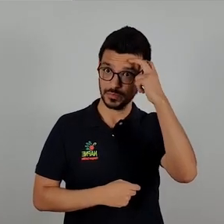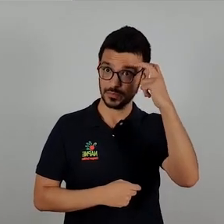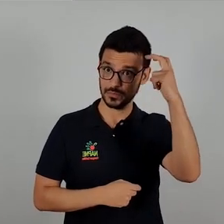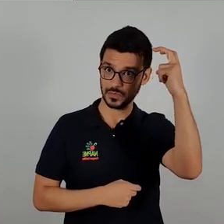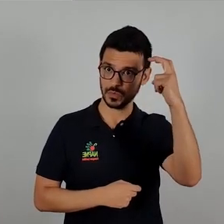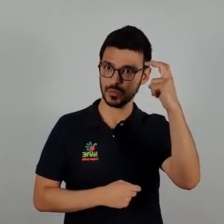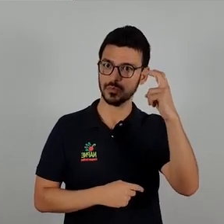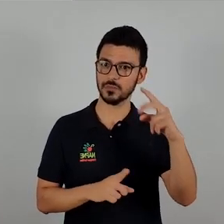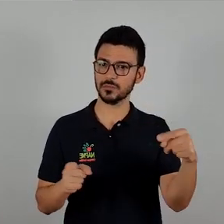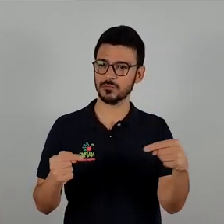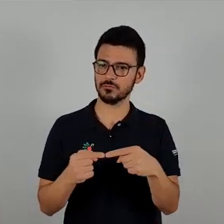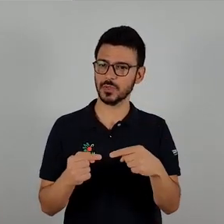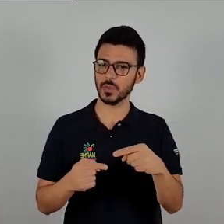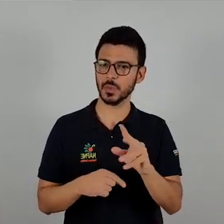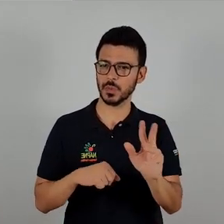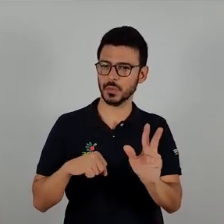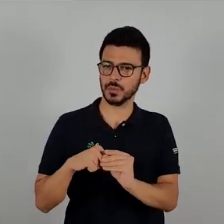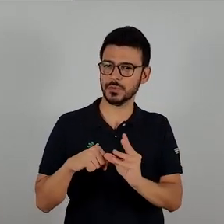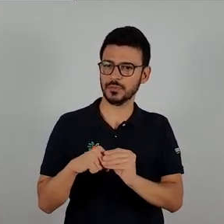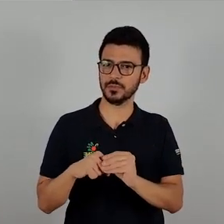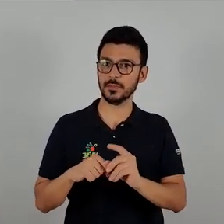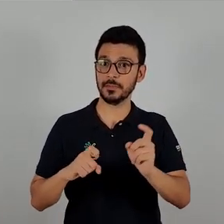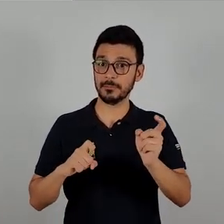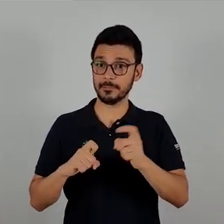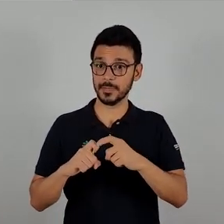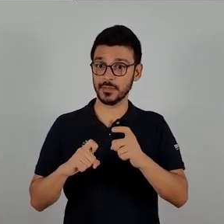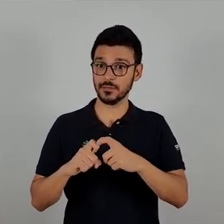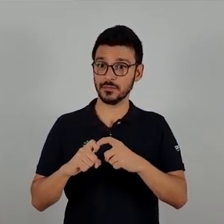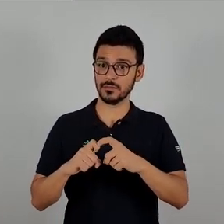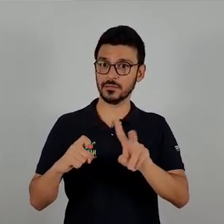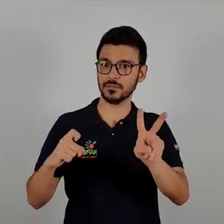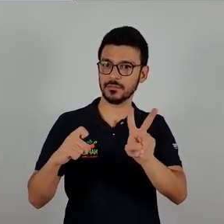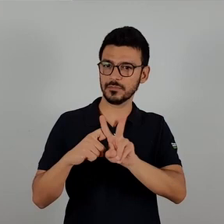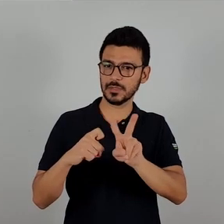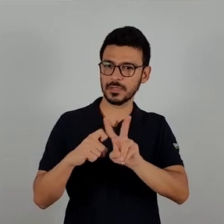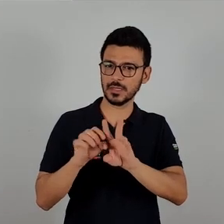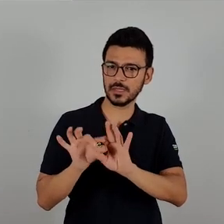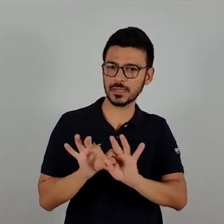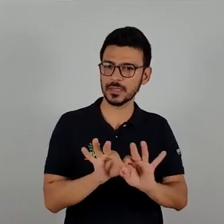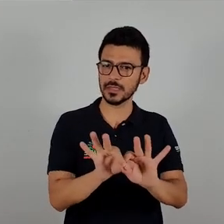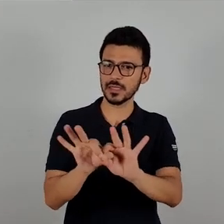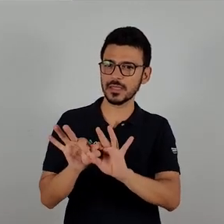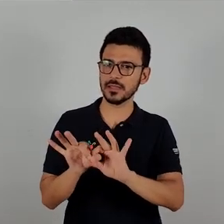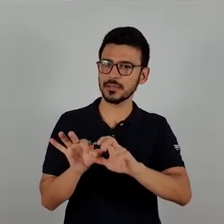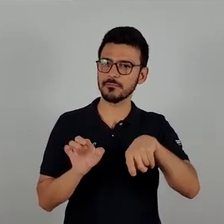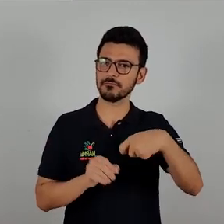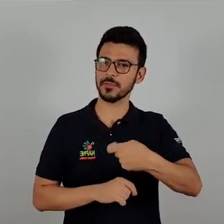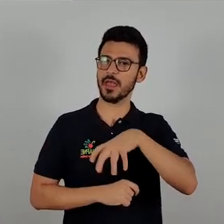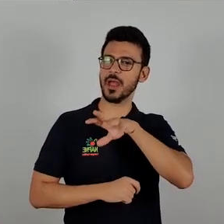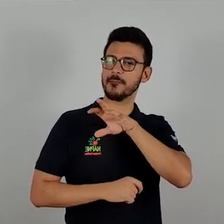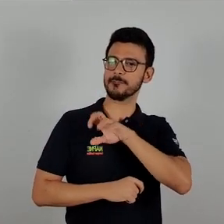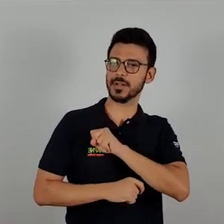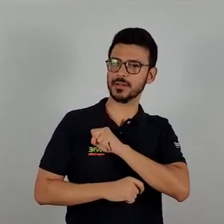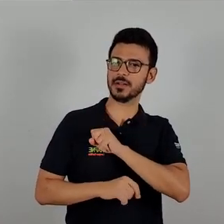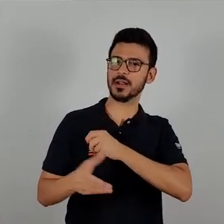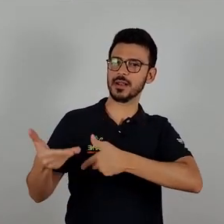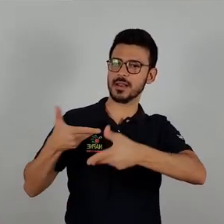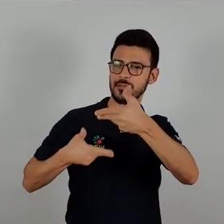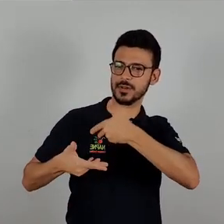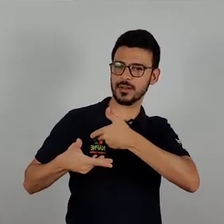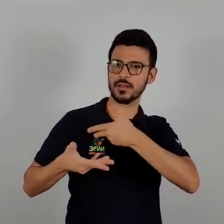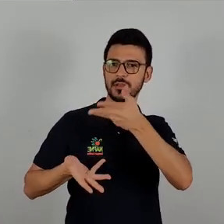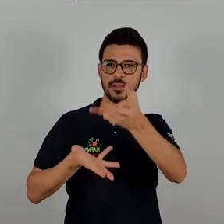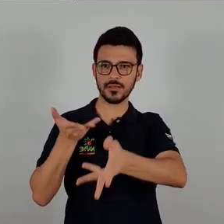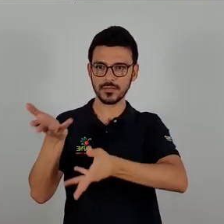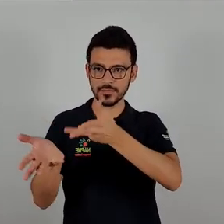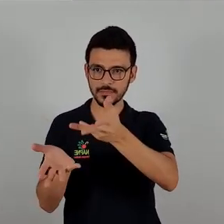diferencial. E um diferencial está aqui. Um tema que normalmente não faz parte da sua rotina, mas que pode fazer